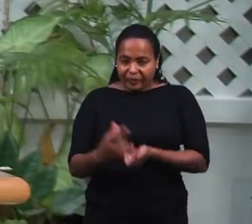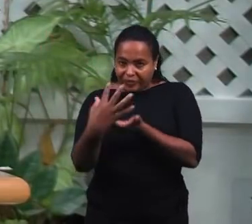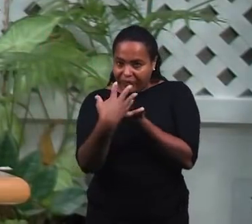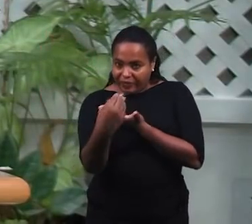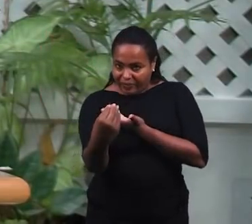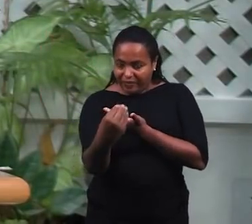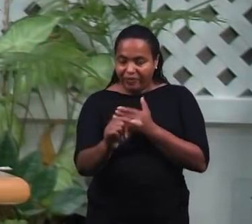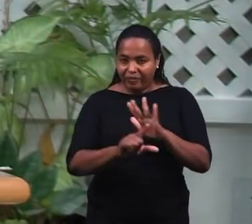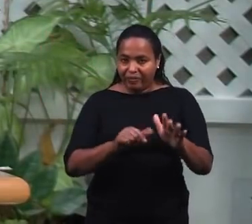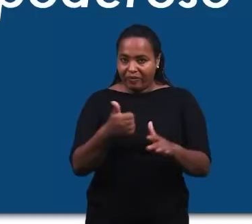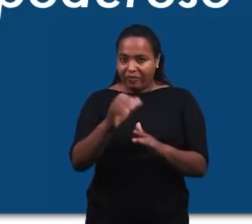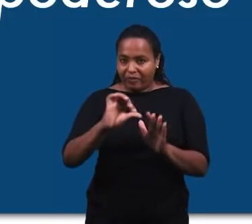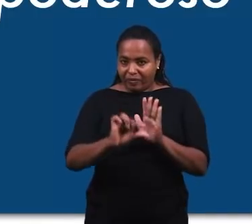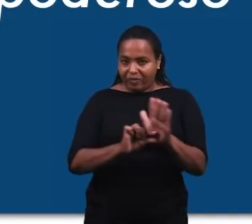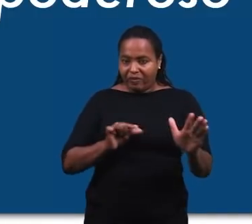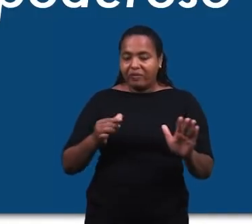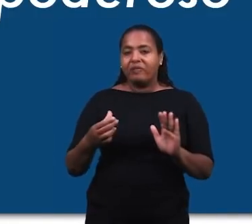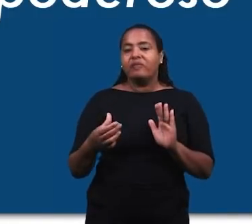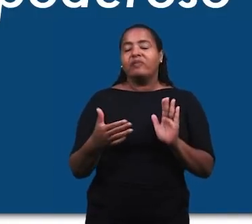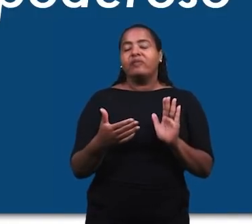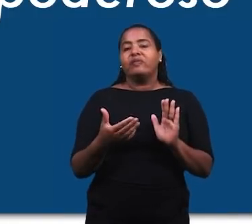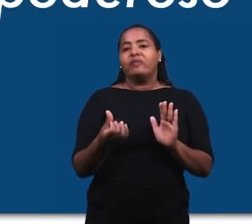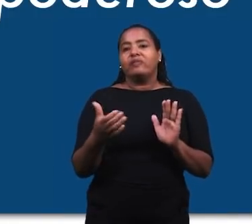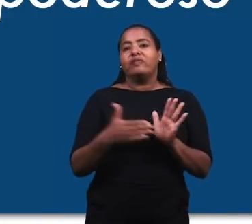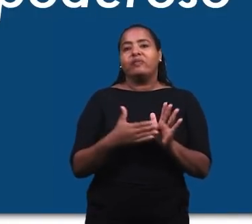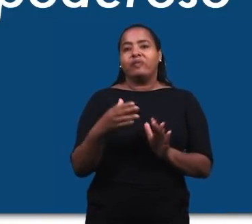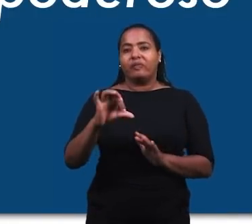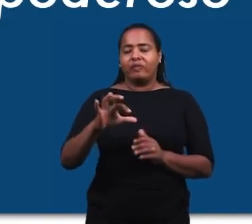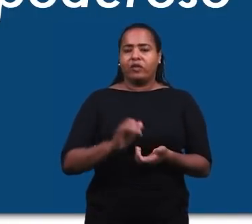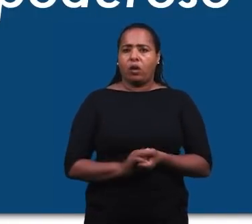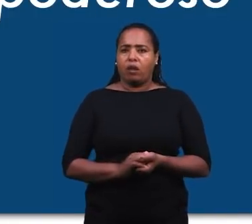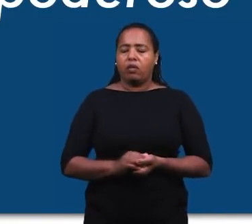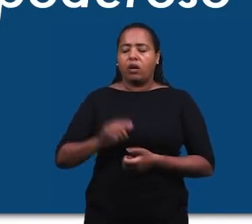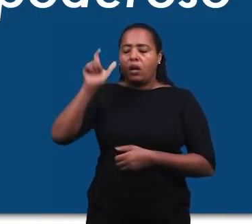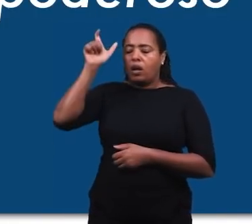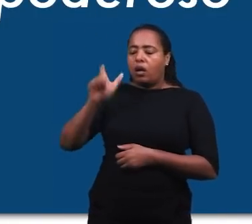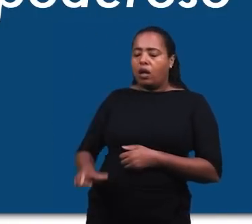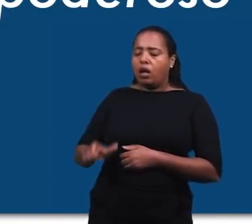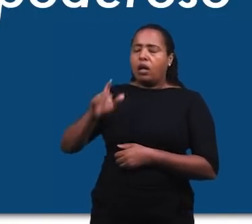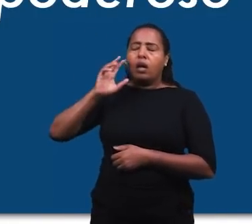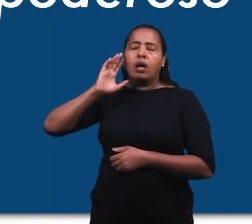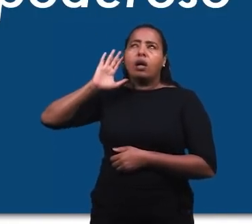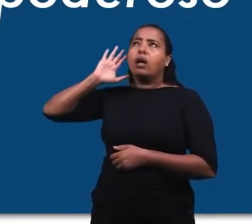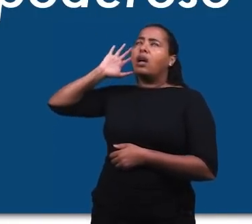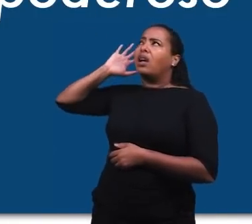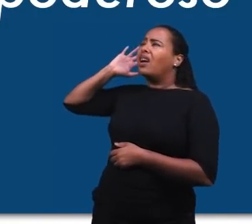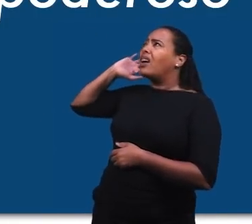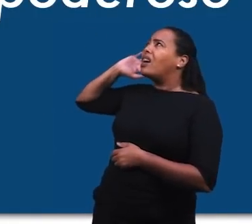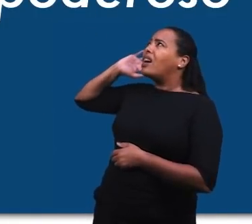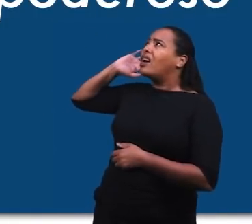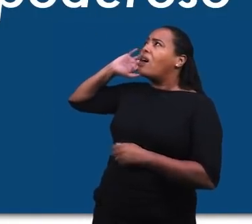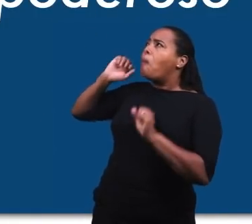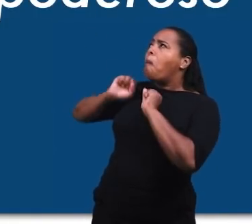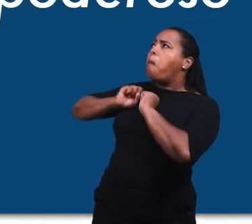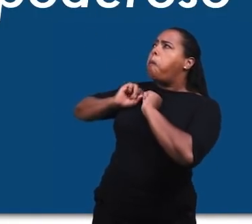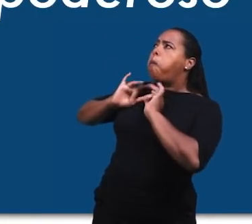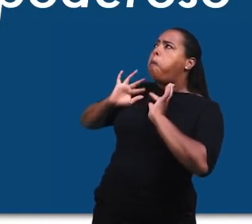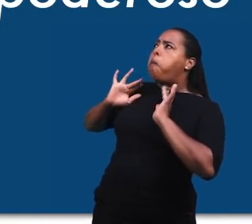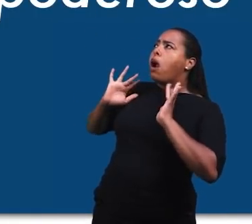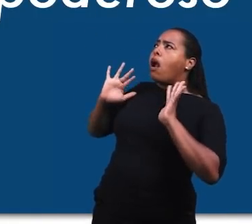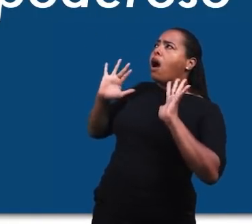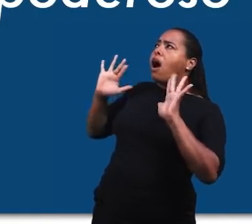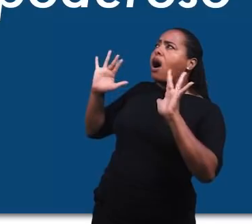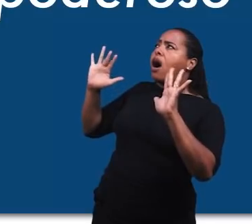Comigo, 19, de 6 a 9. E ouvi como que a voz de uma grande